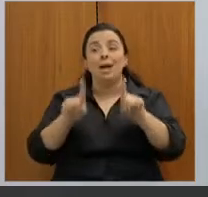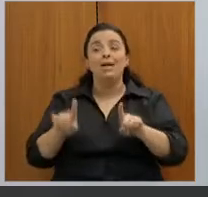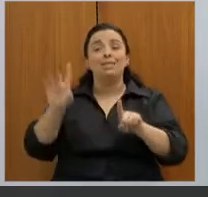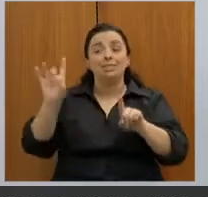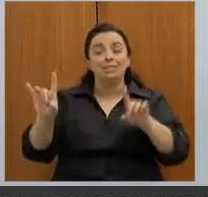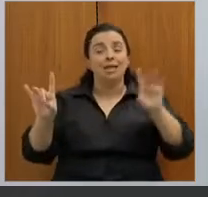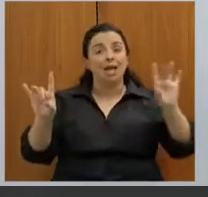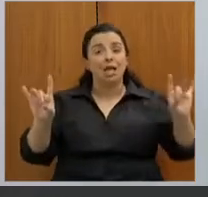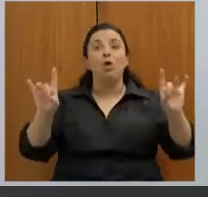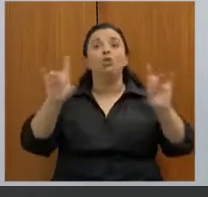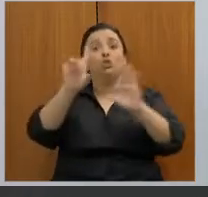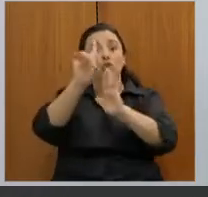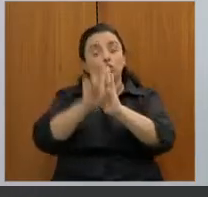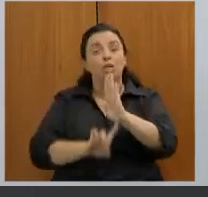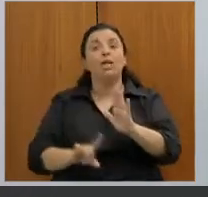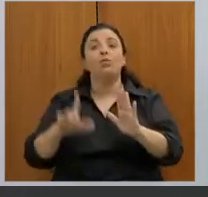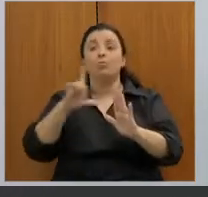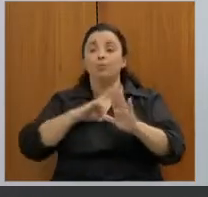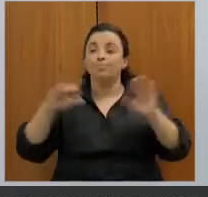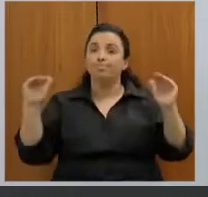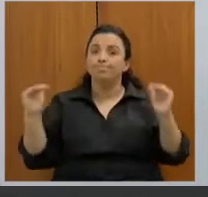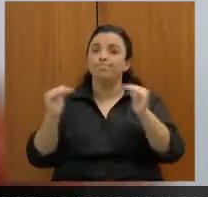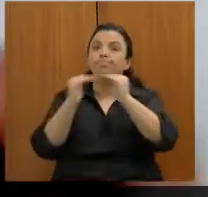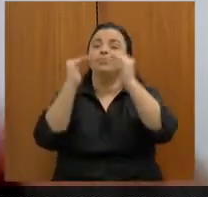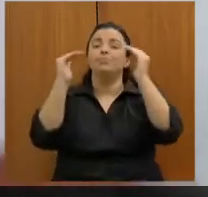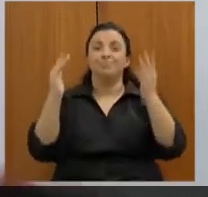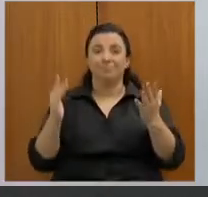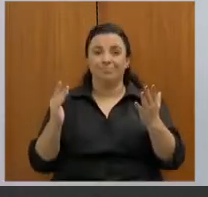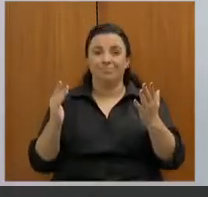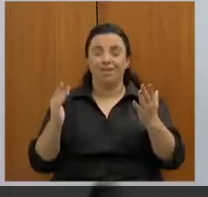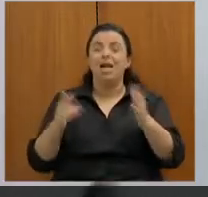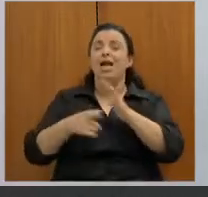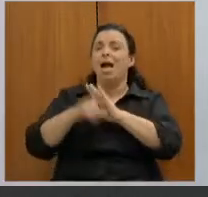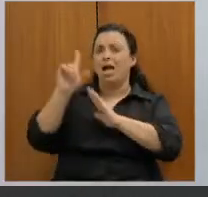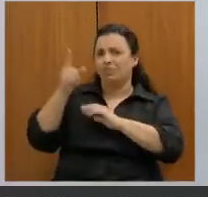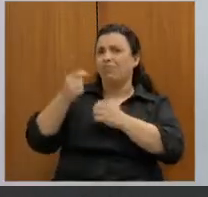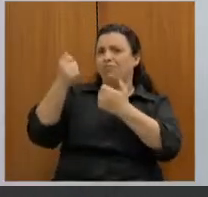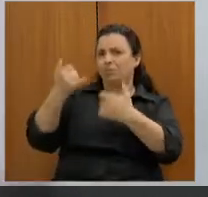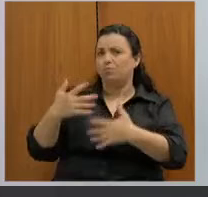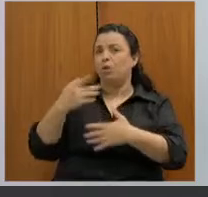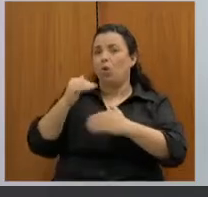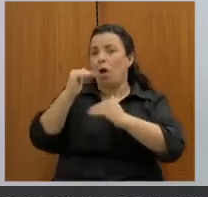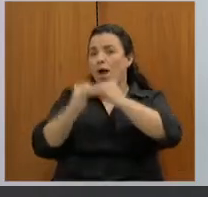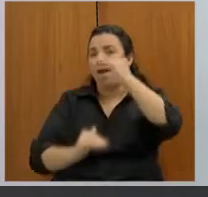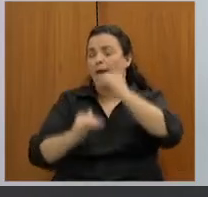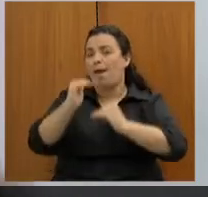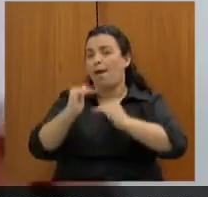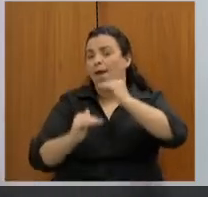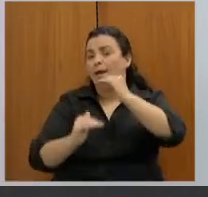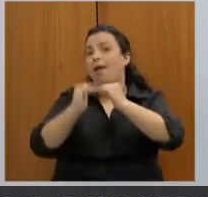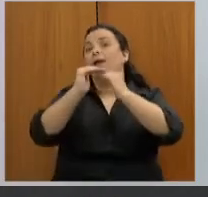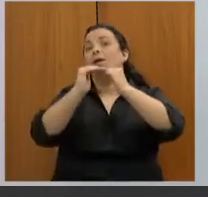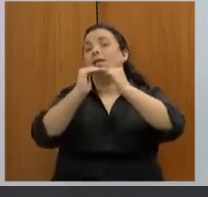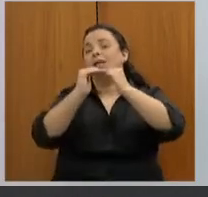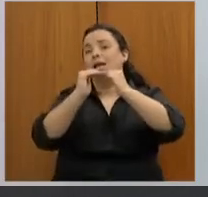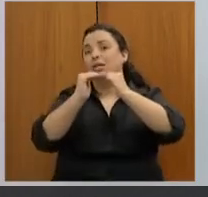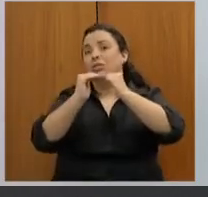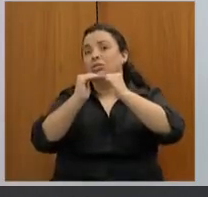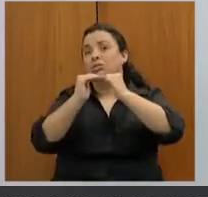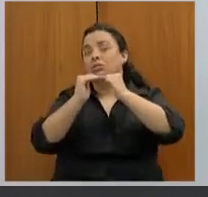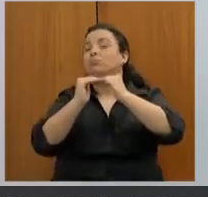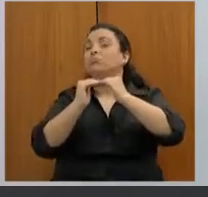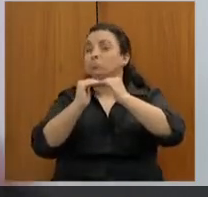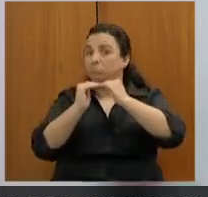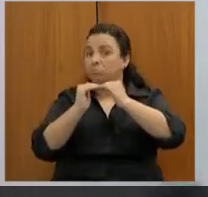princípio da Equidade né ela trouxe aquela imagem né as necessidades diferentes para que todos tenham